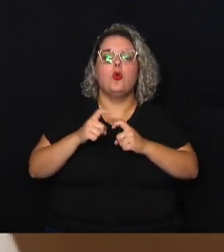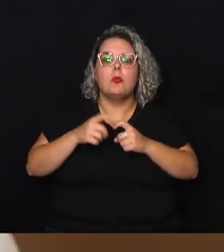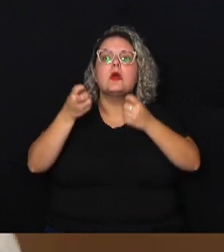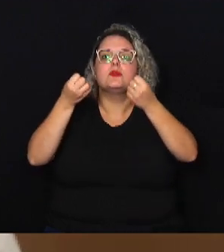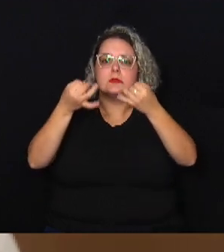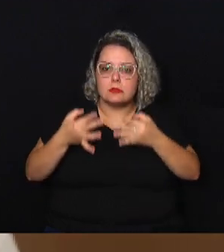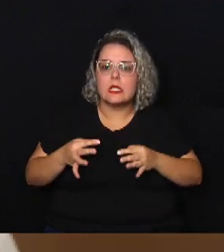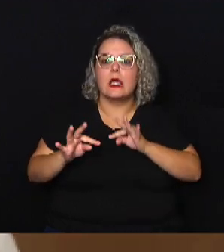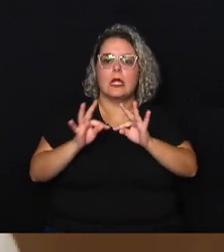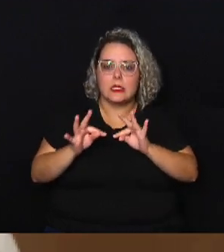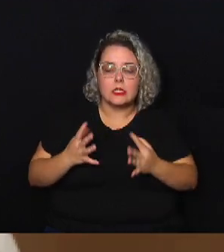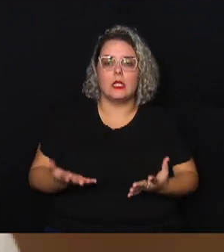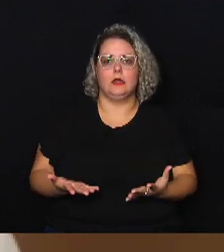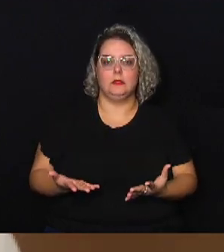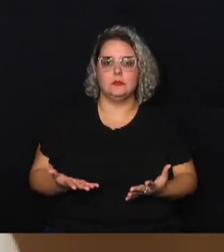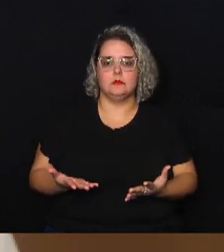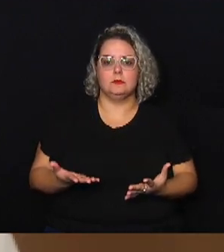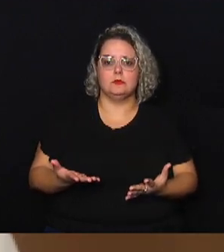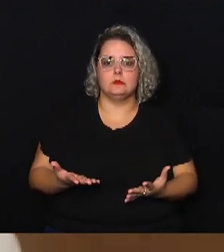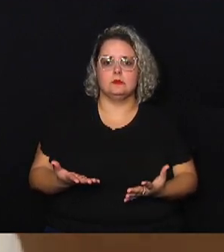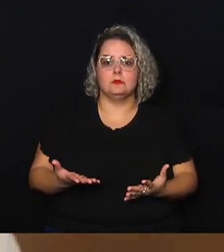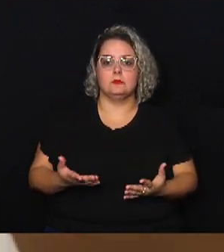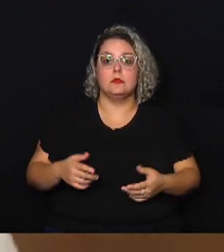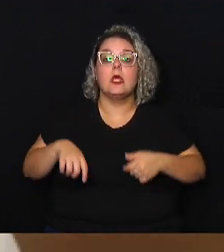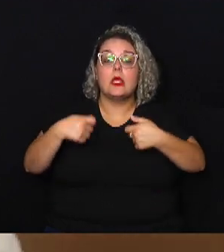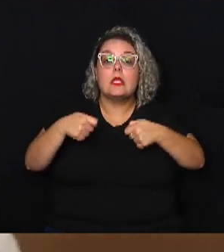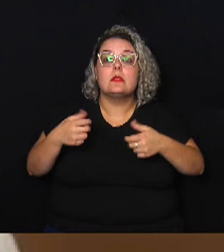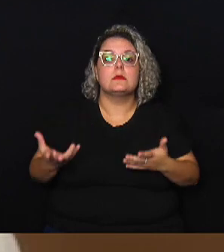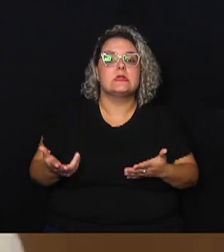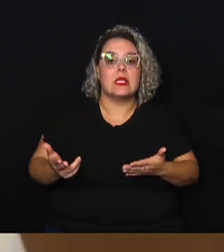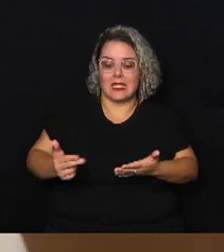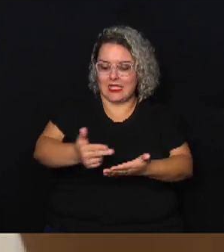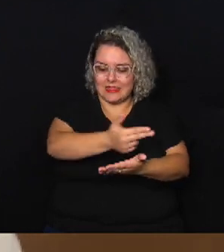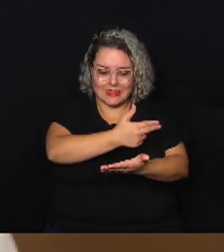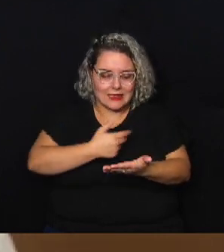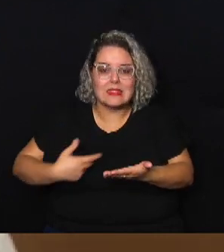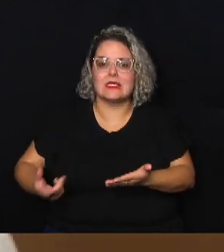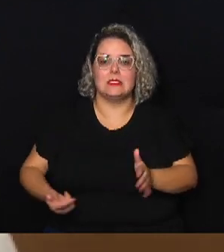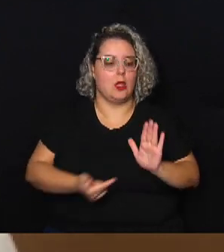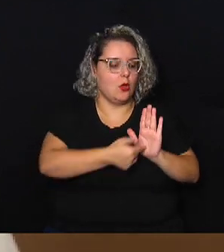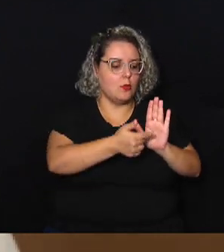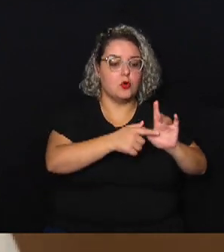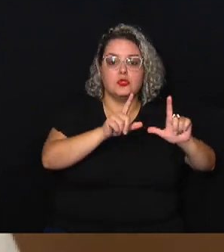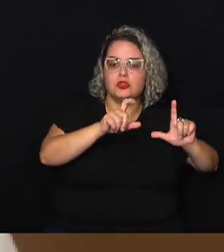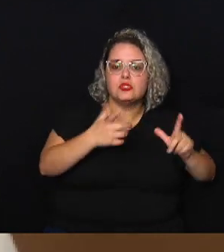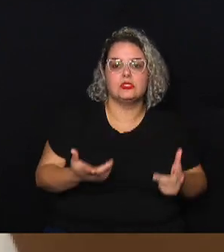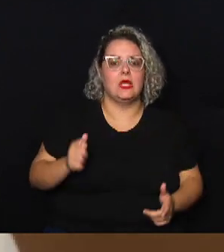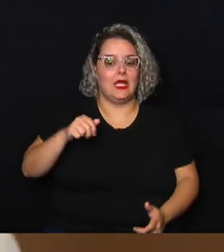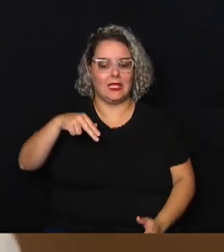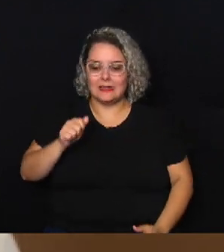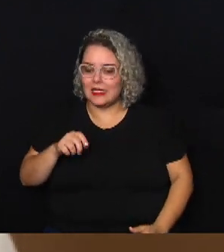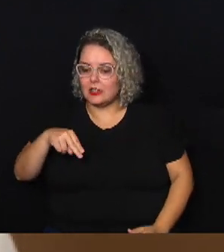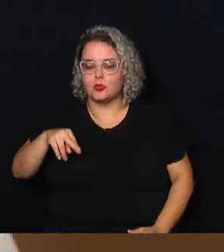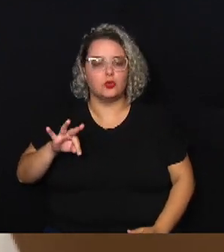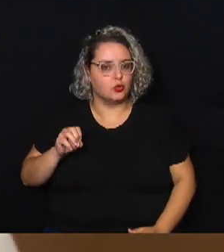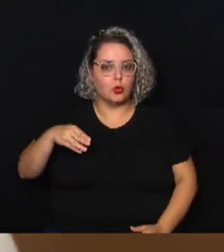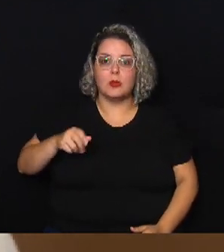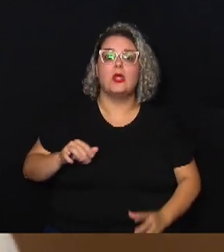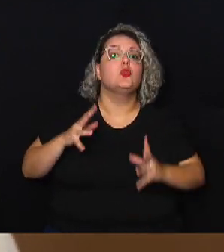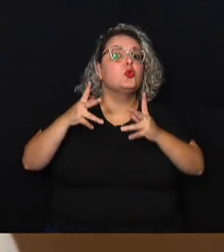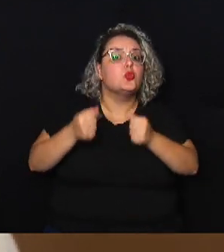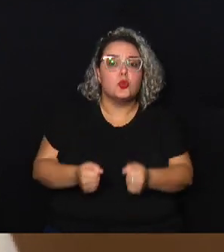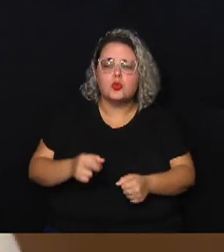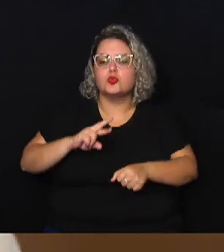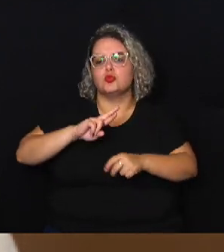técnica. Ele tem que desenhar, tem que mostrar foto de anatomia. Então, tem todos esses recursos, eles precisam